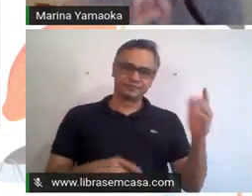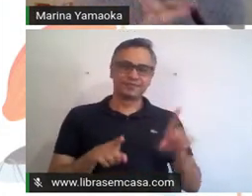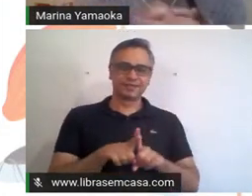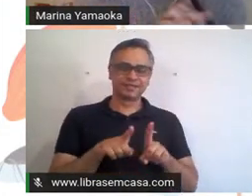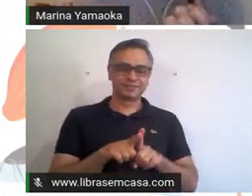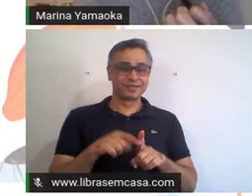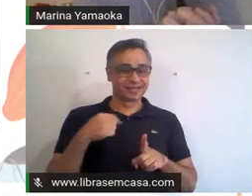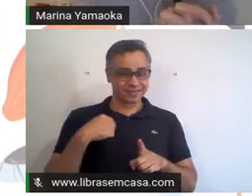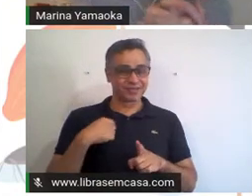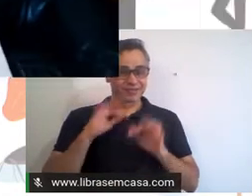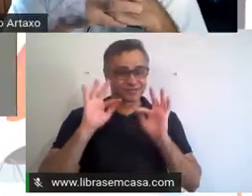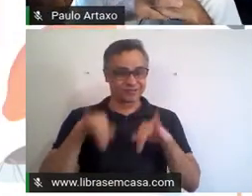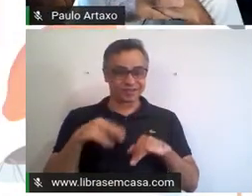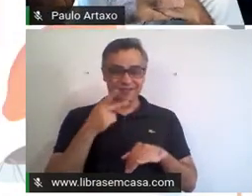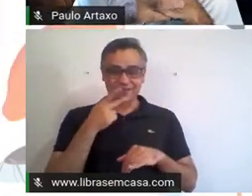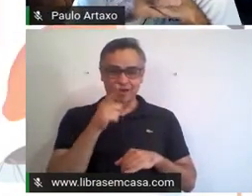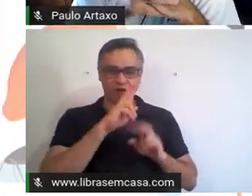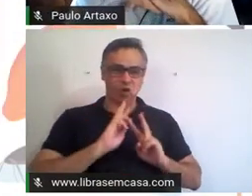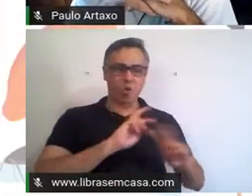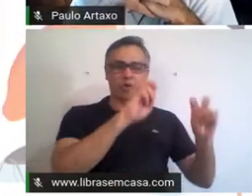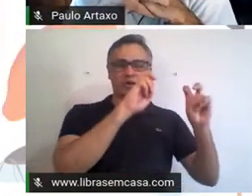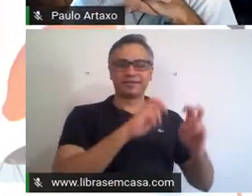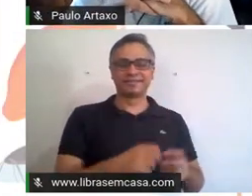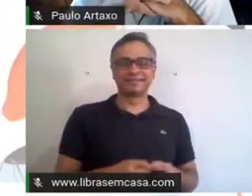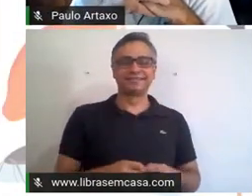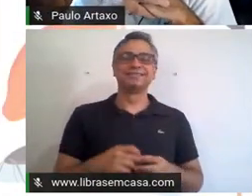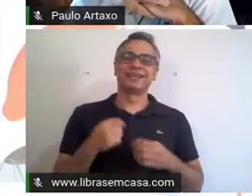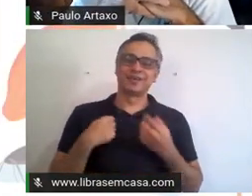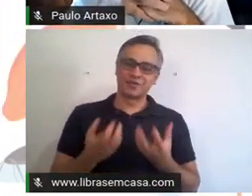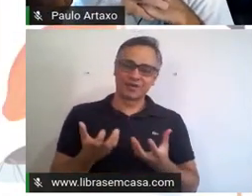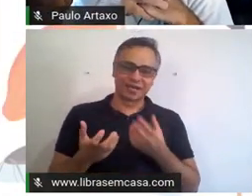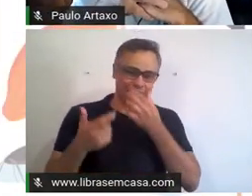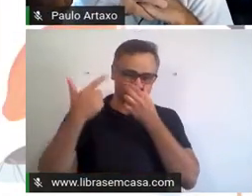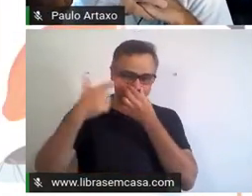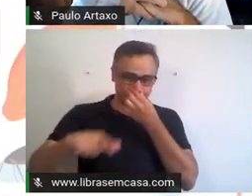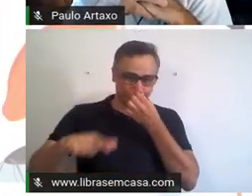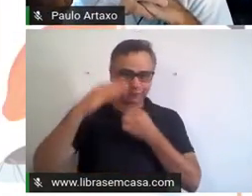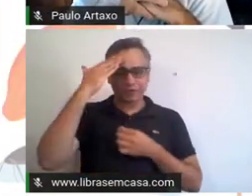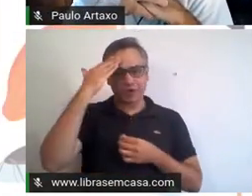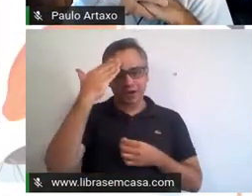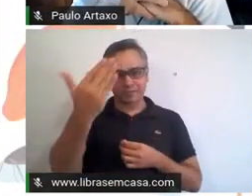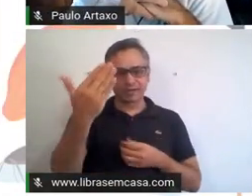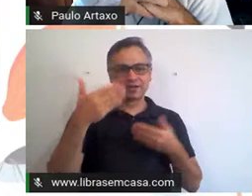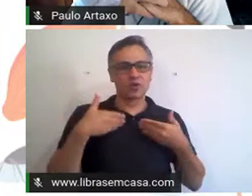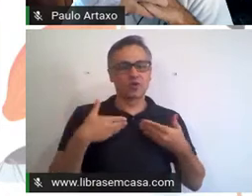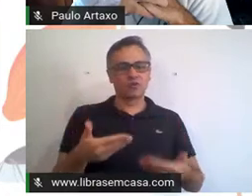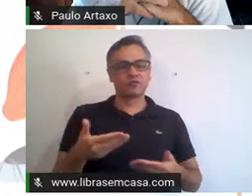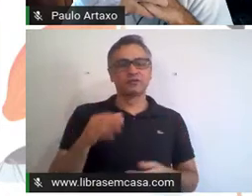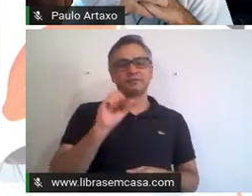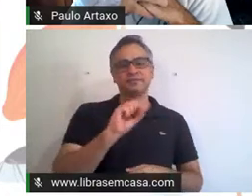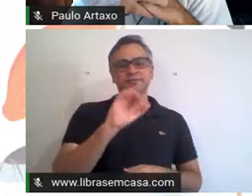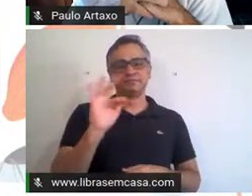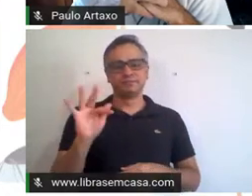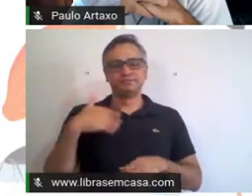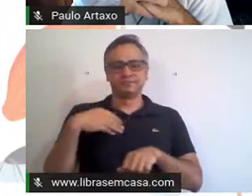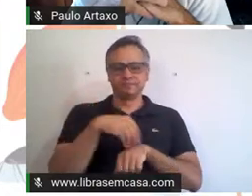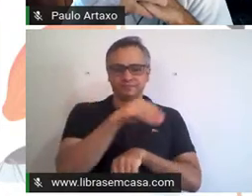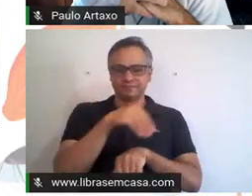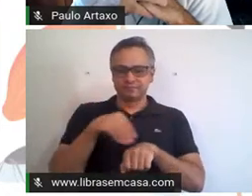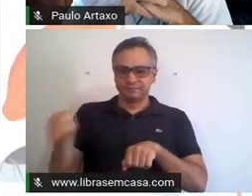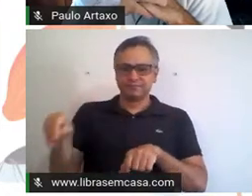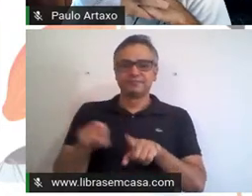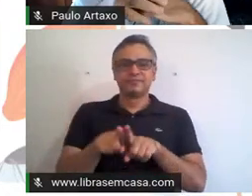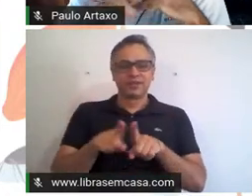fala final, que é, na verdade, eu queria agradecer novamente o convite à Slow Food para mediar esse debate. Queria agradecer